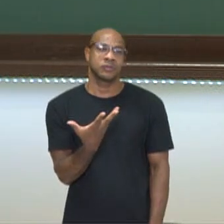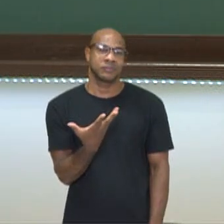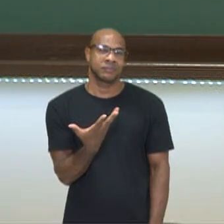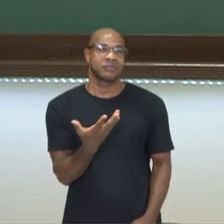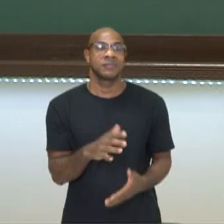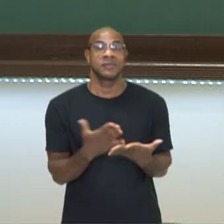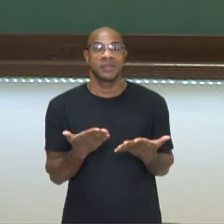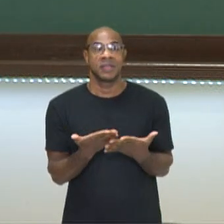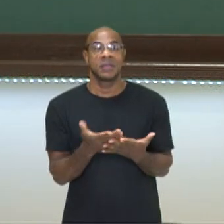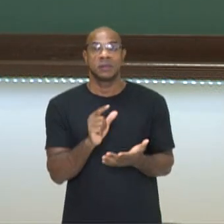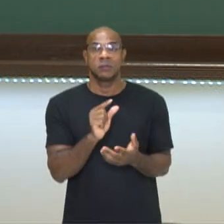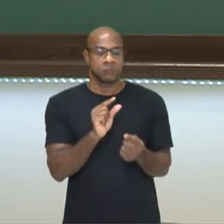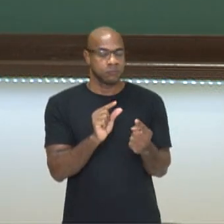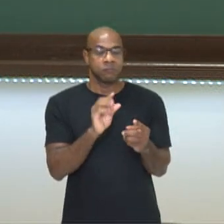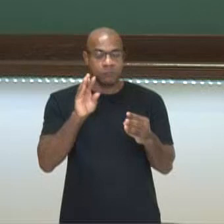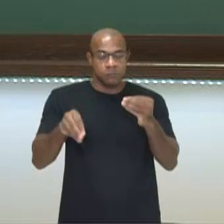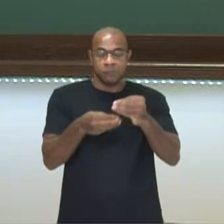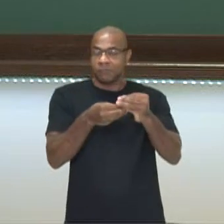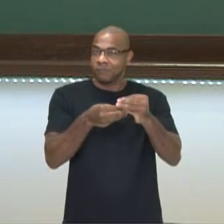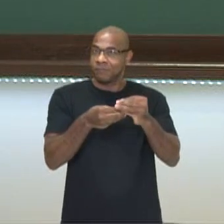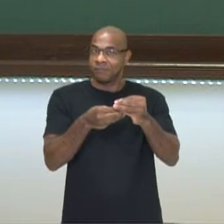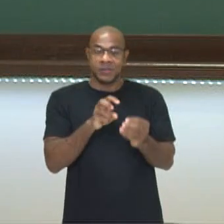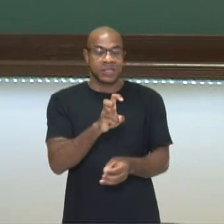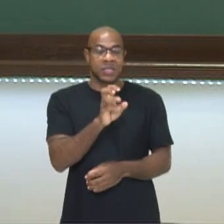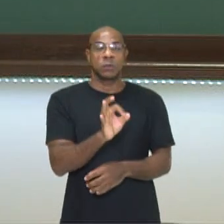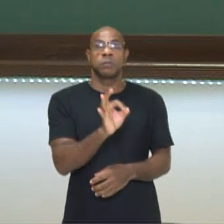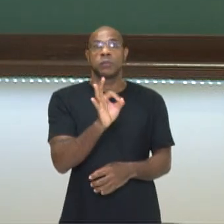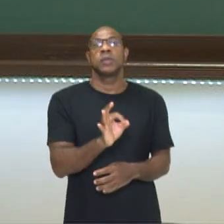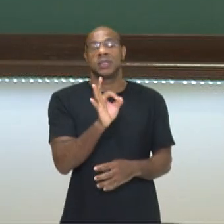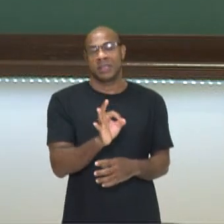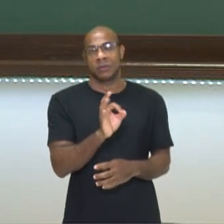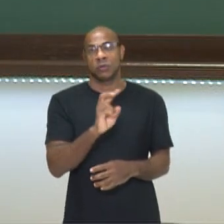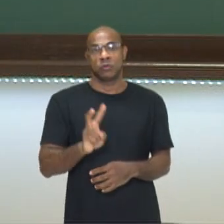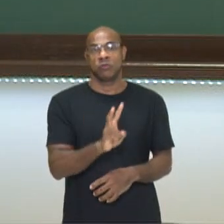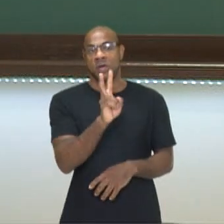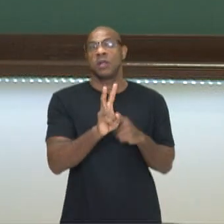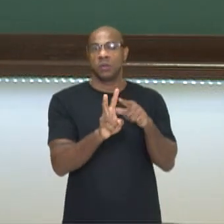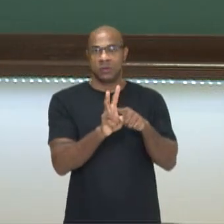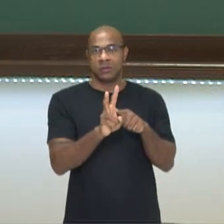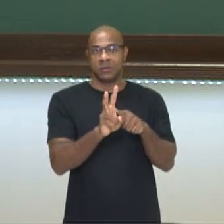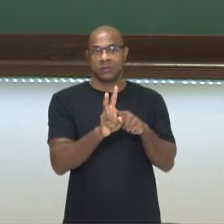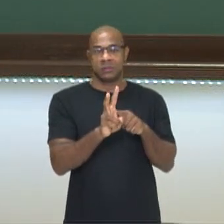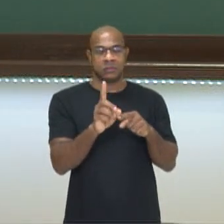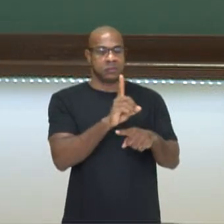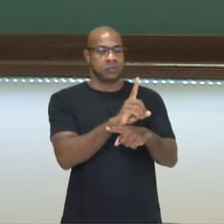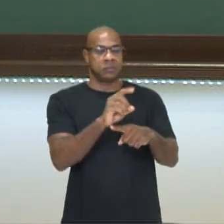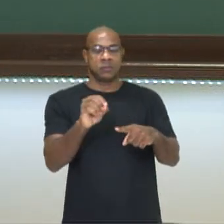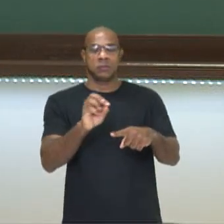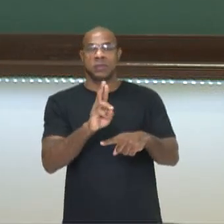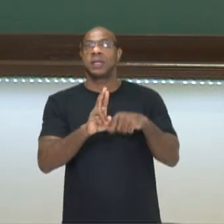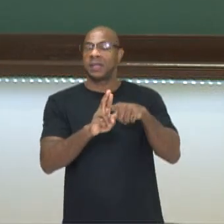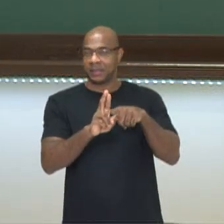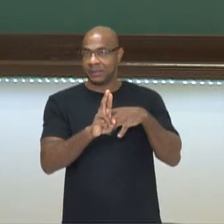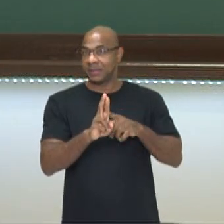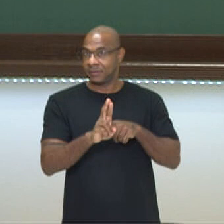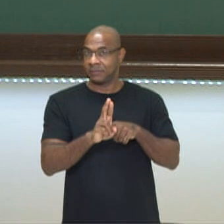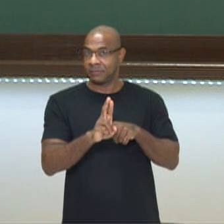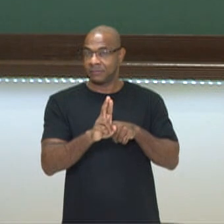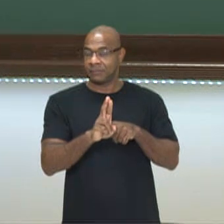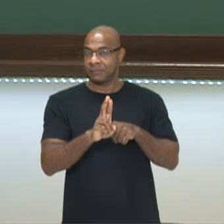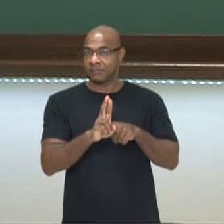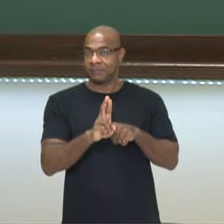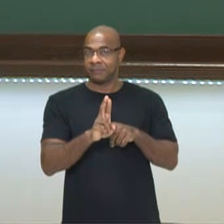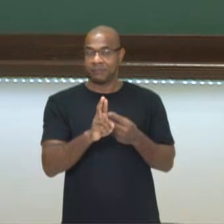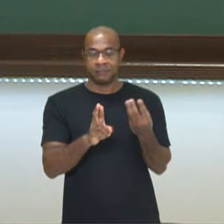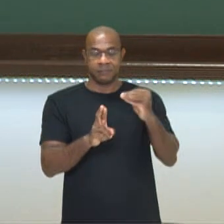juros vai ser um acréscimo mensal de 5% do valor do valor que eu tenho aqui, que é R$100.